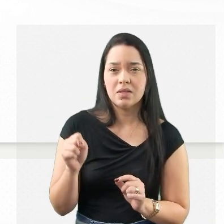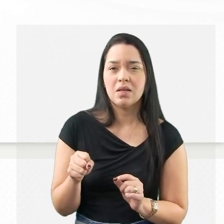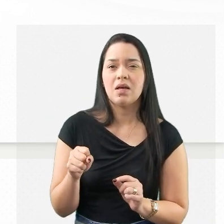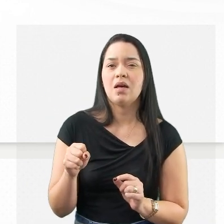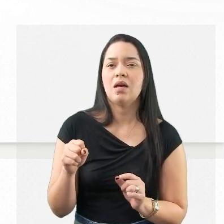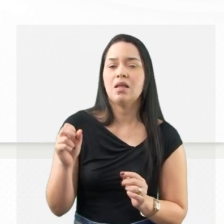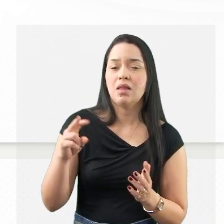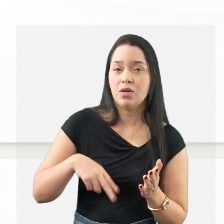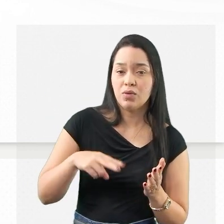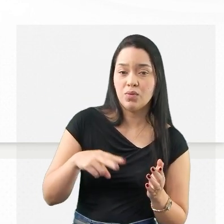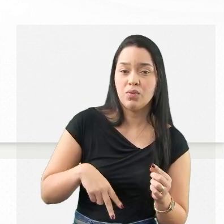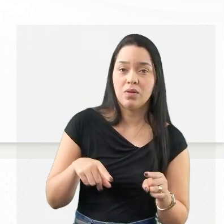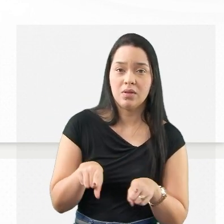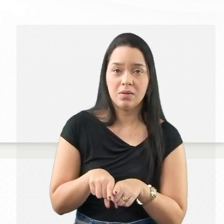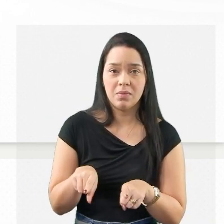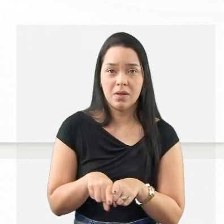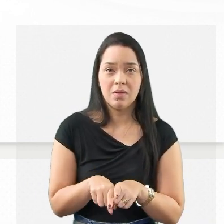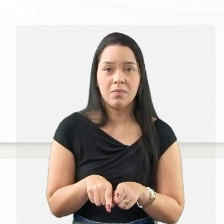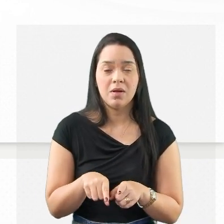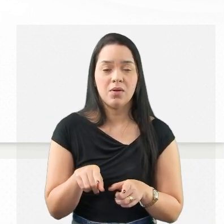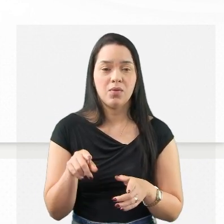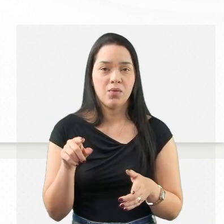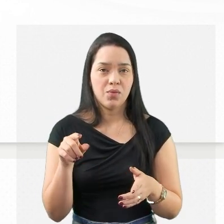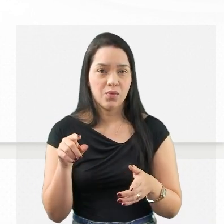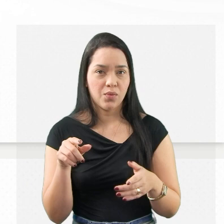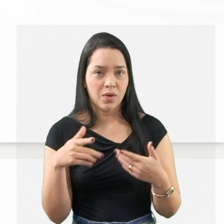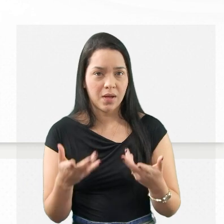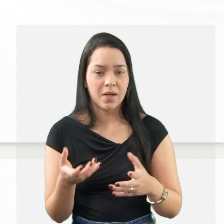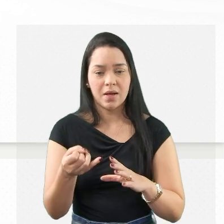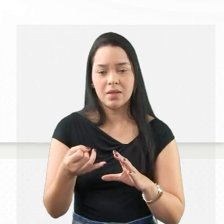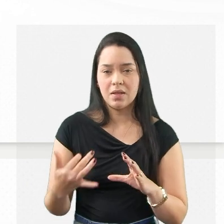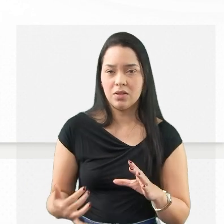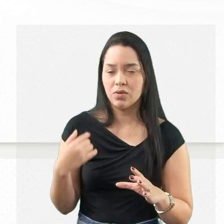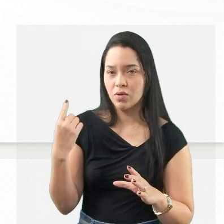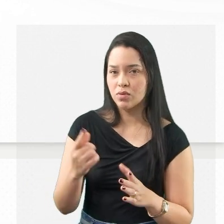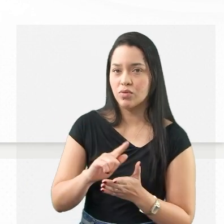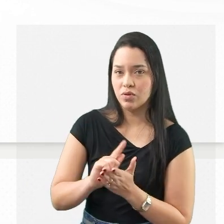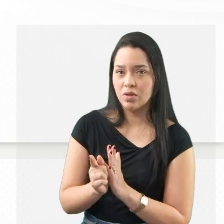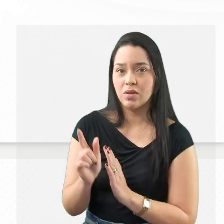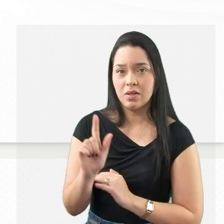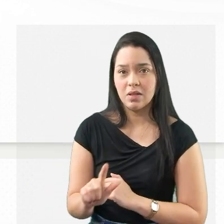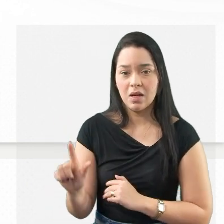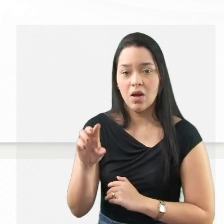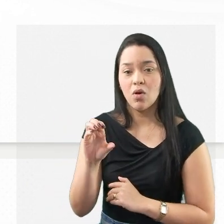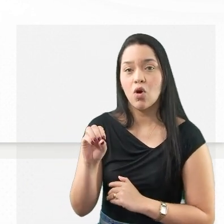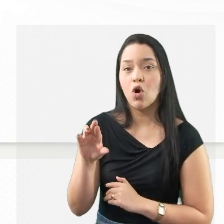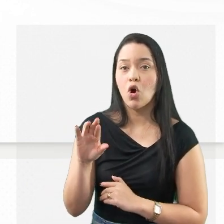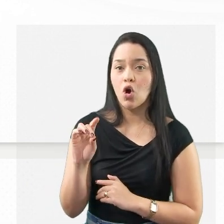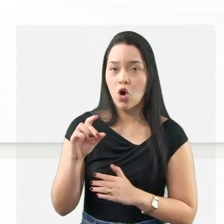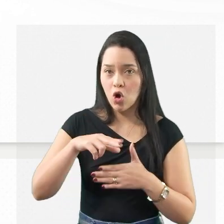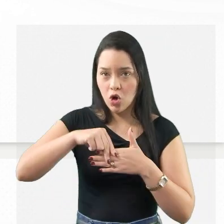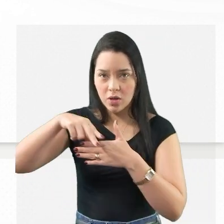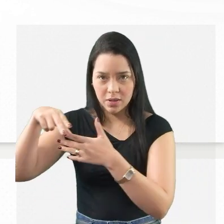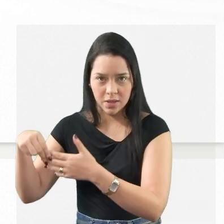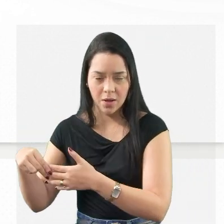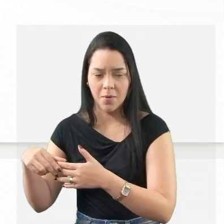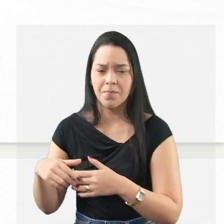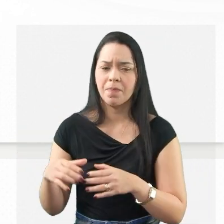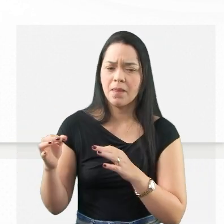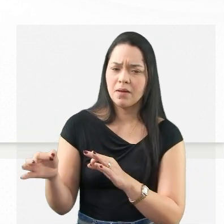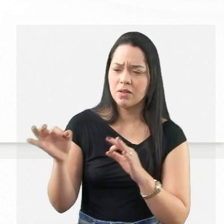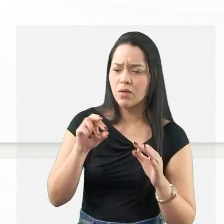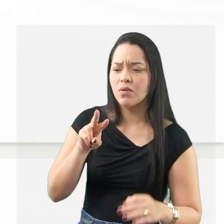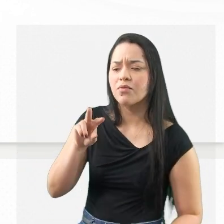leitura, e isso é interessante para o leitor, e isso é característica desse nosso gênero literário chamado cordel, né? Preste